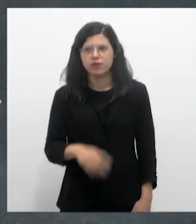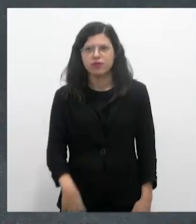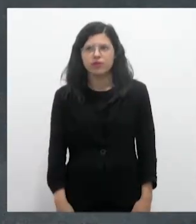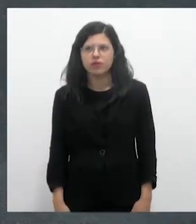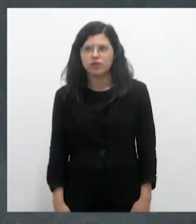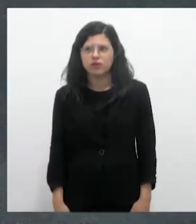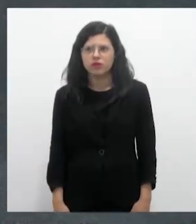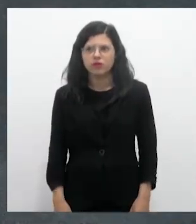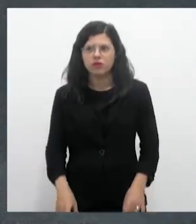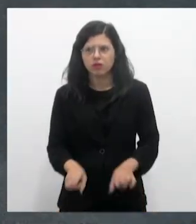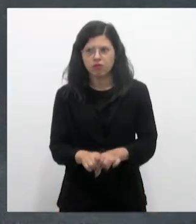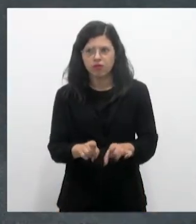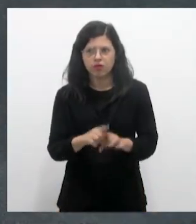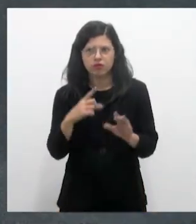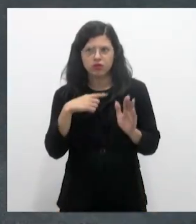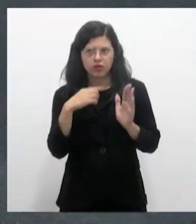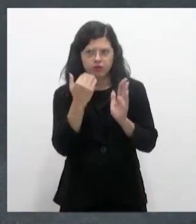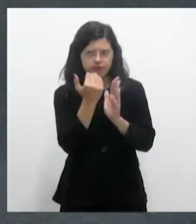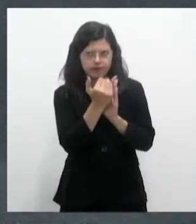obituário de hoje,